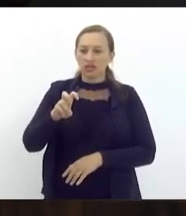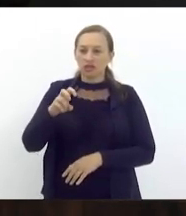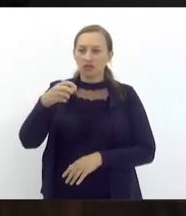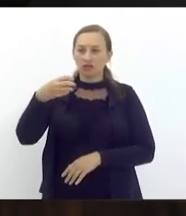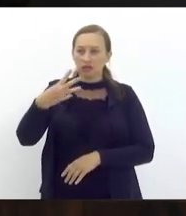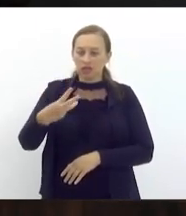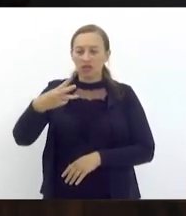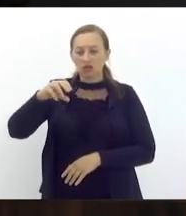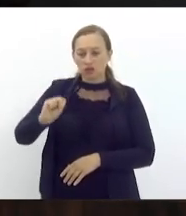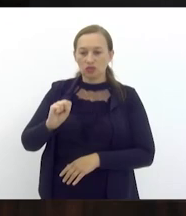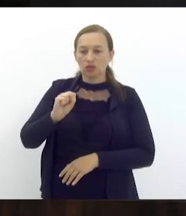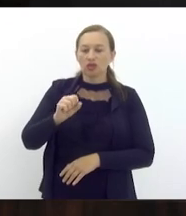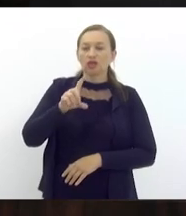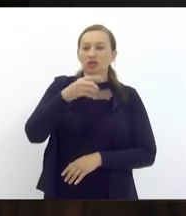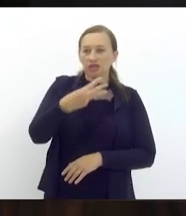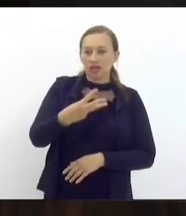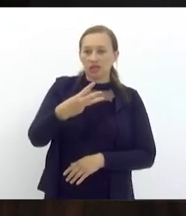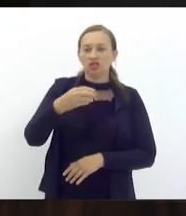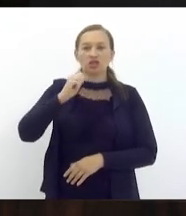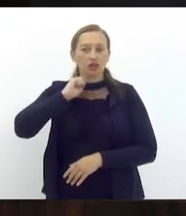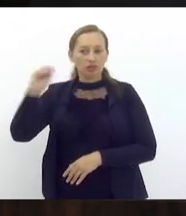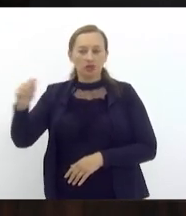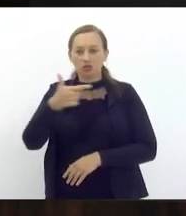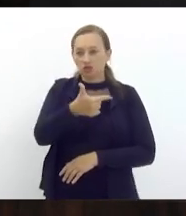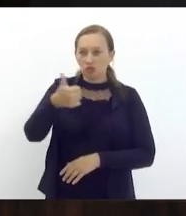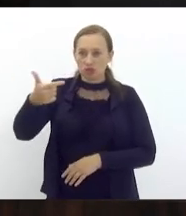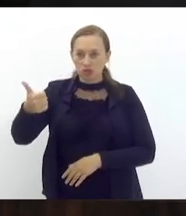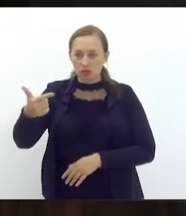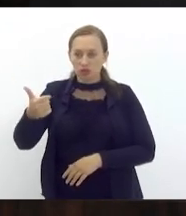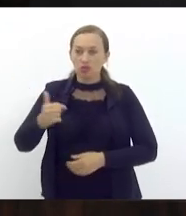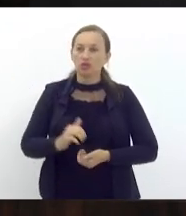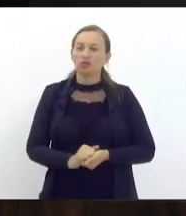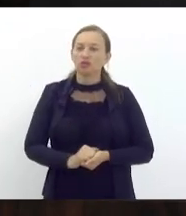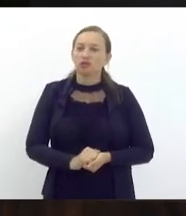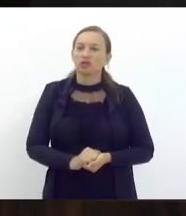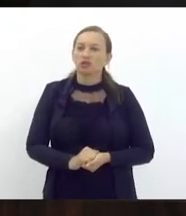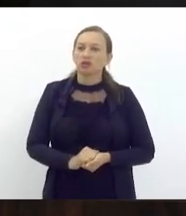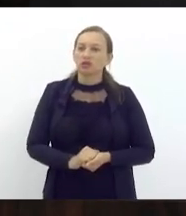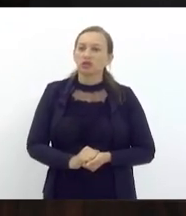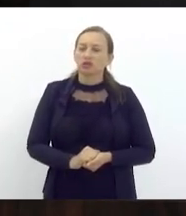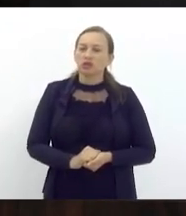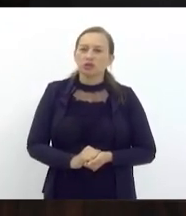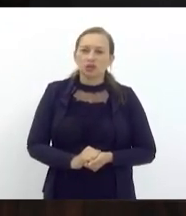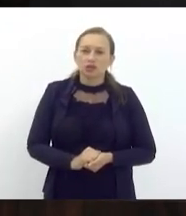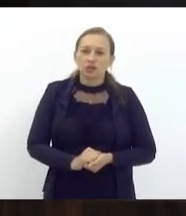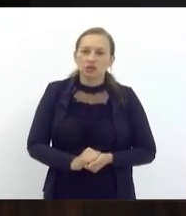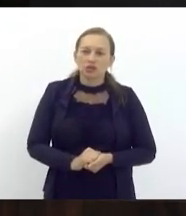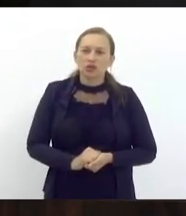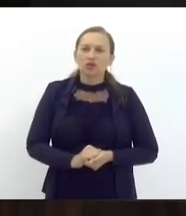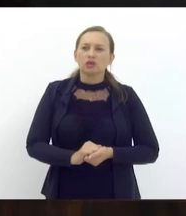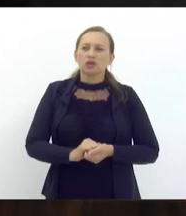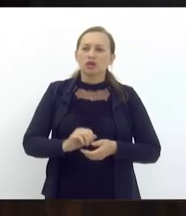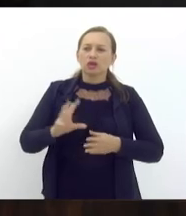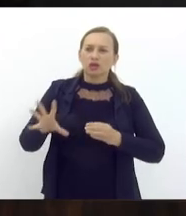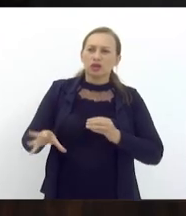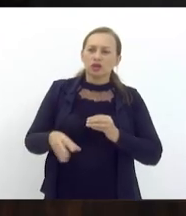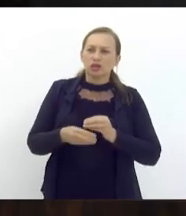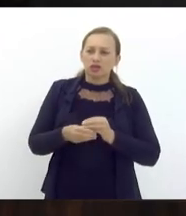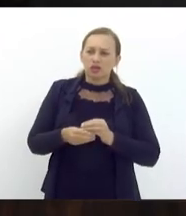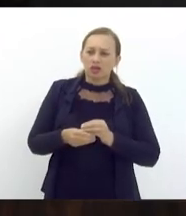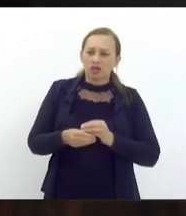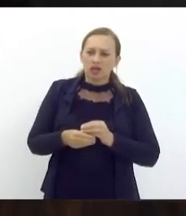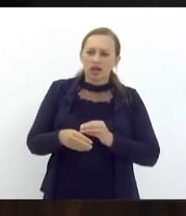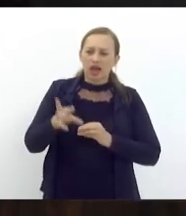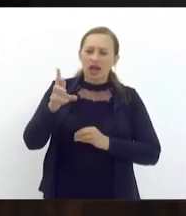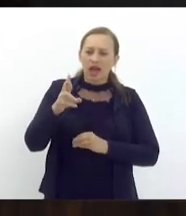0,3 de 3 de abril de 2012 e institui o regime adicional de serviços reais para policiais